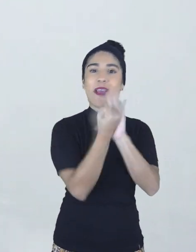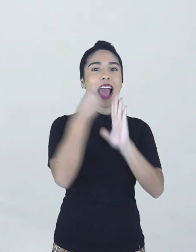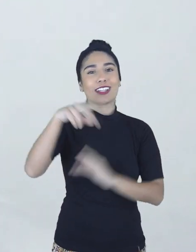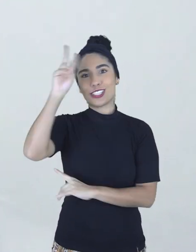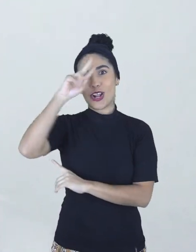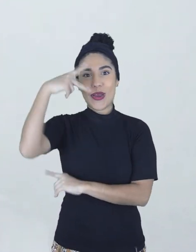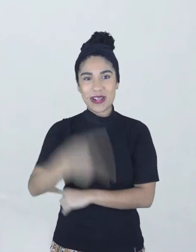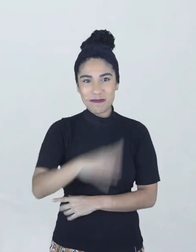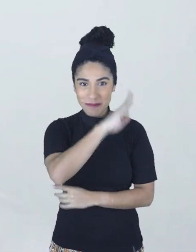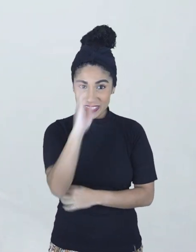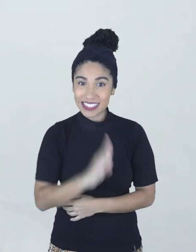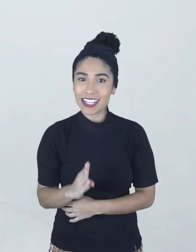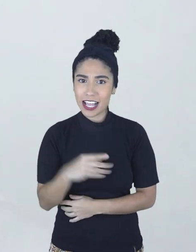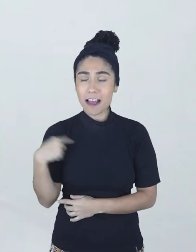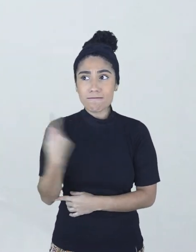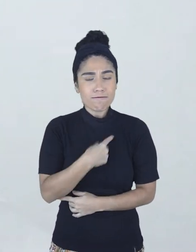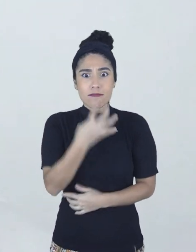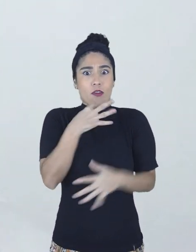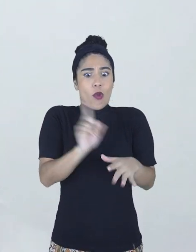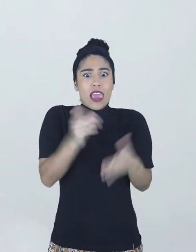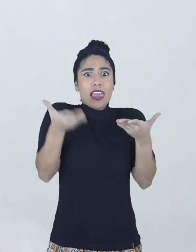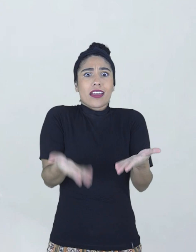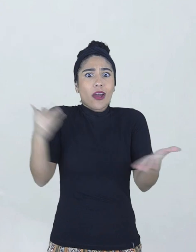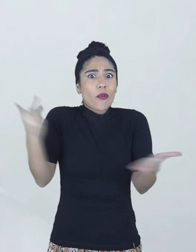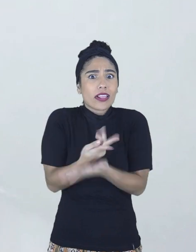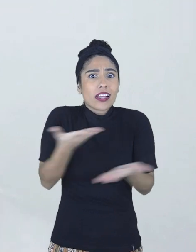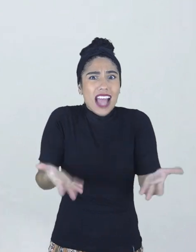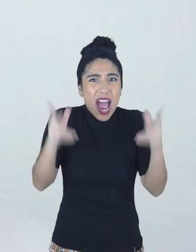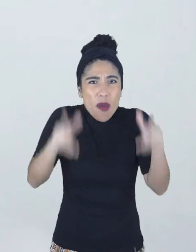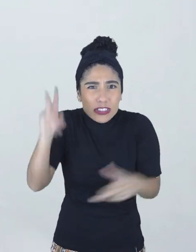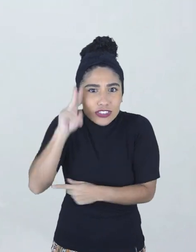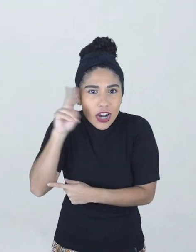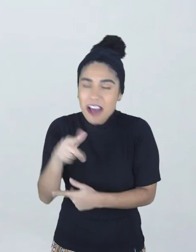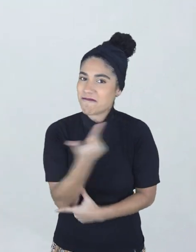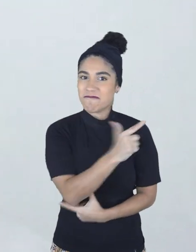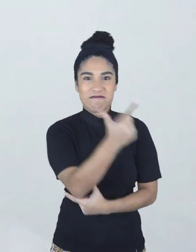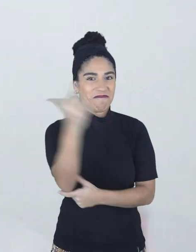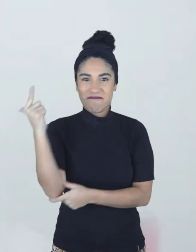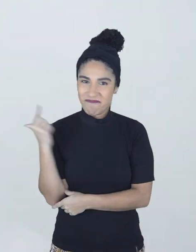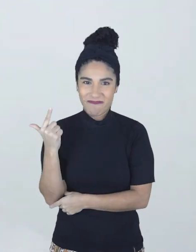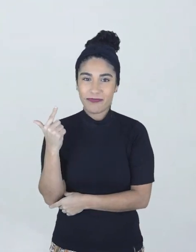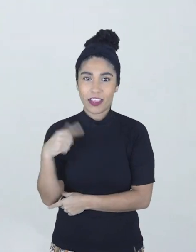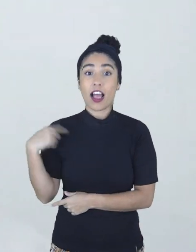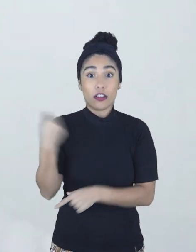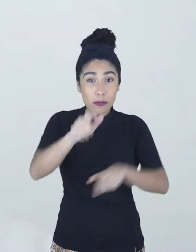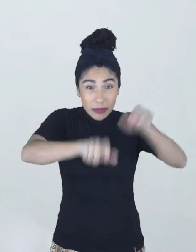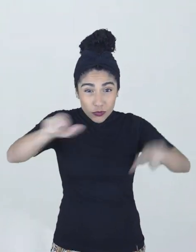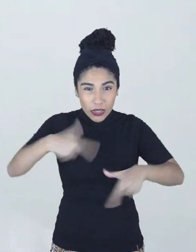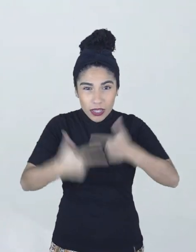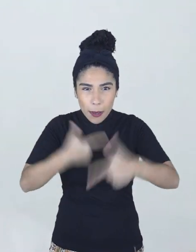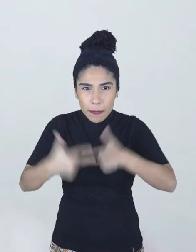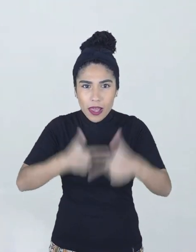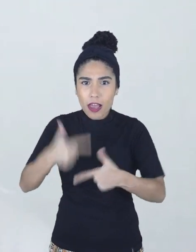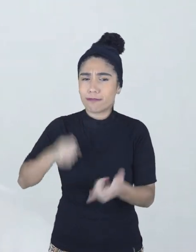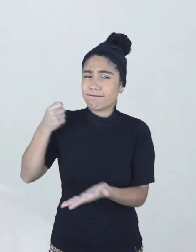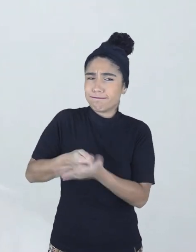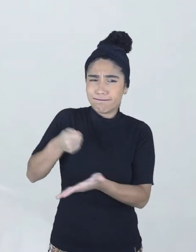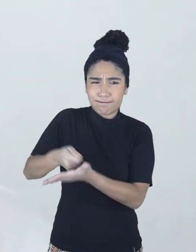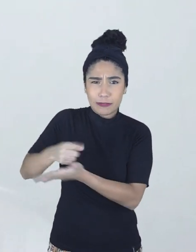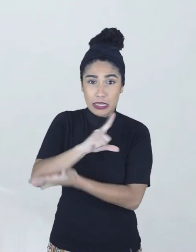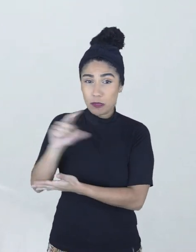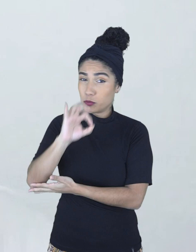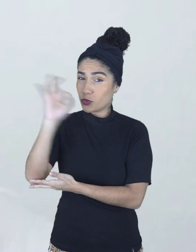história do Brasil nós não conhecemos nenhum caso não existe né gente os trabalhadores recebem 100% todos os direitos depois de 10